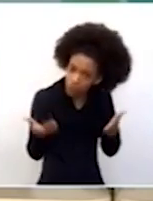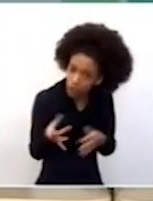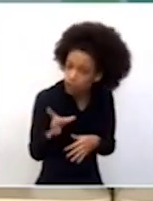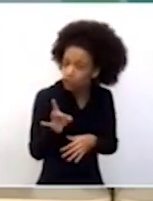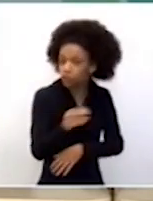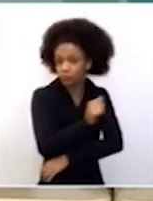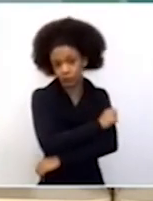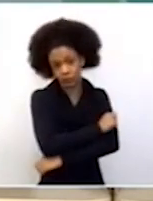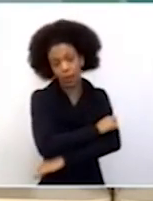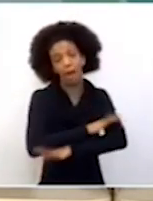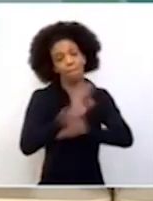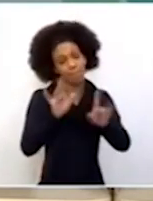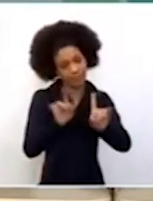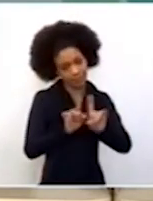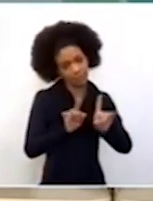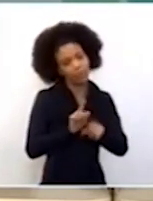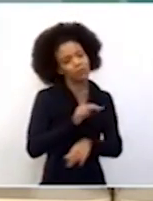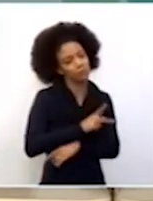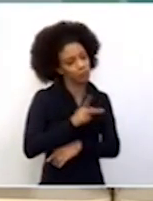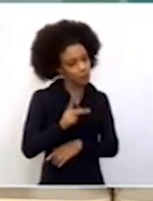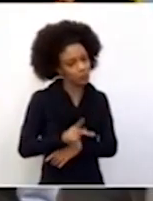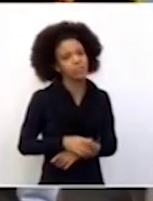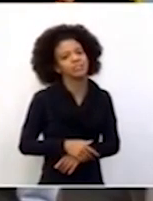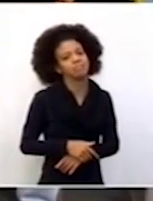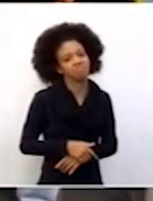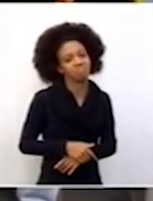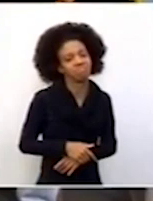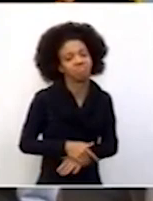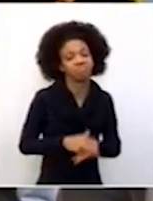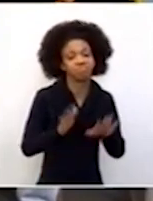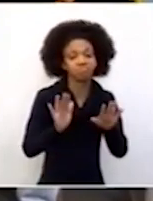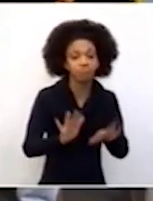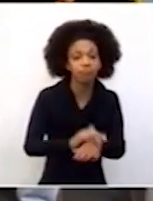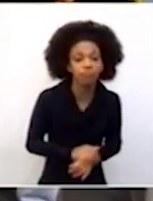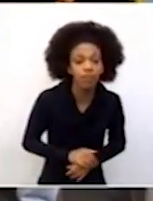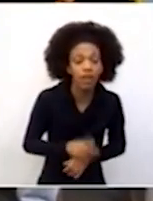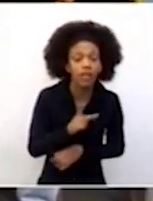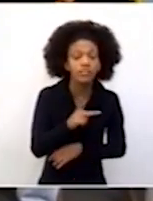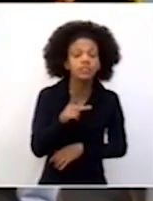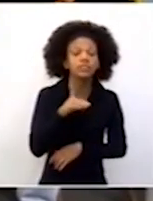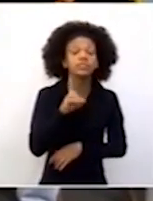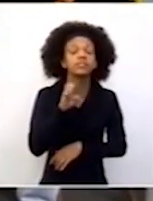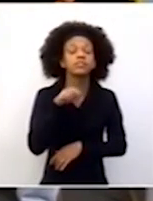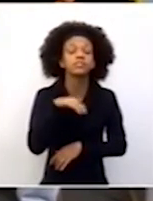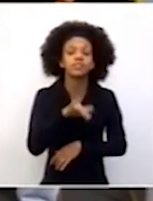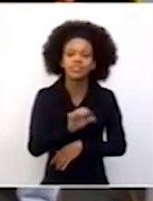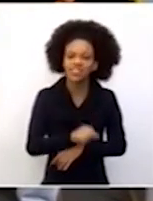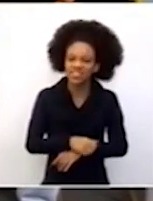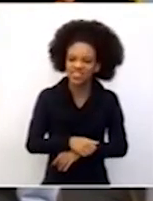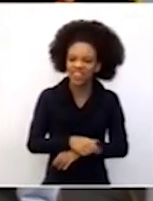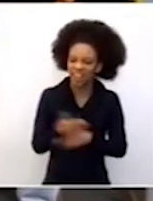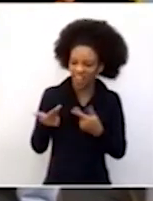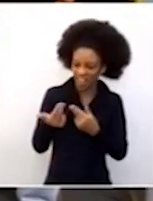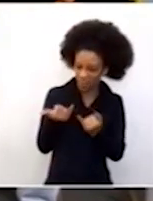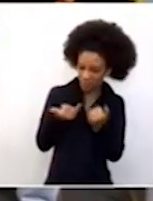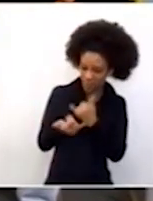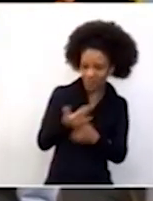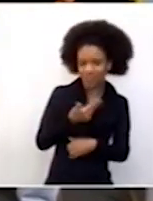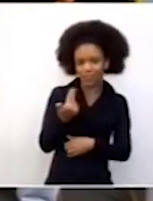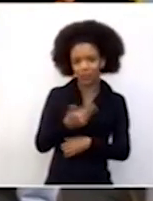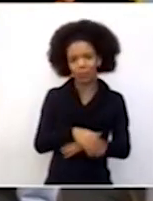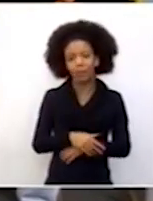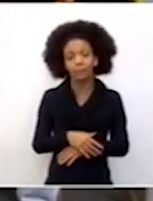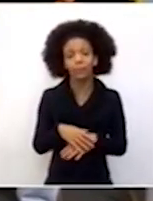dos estudantes, mas também dos professores, né? A Prodenise, olha, Xará, colocou aqui,